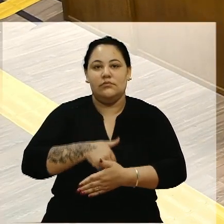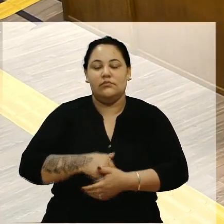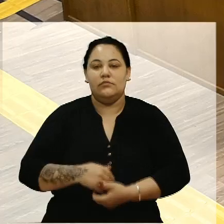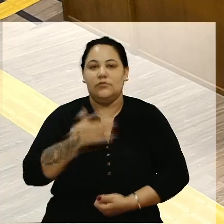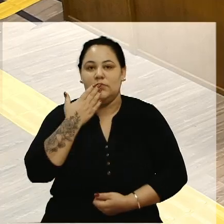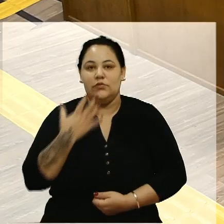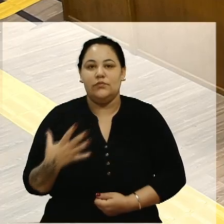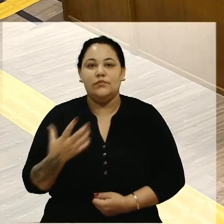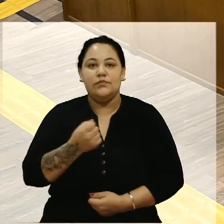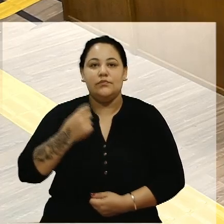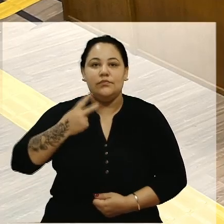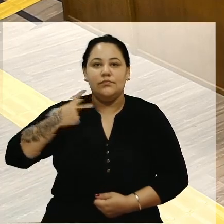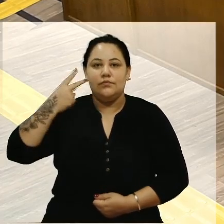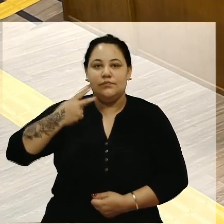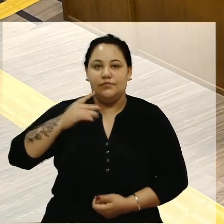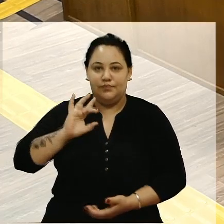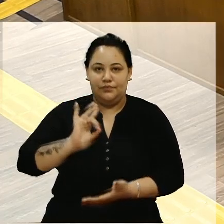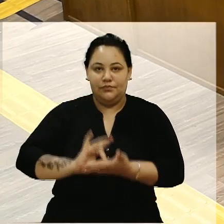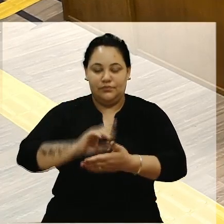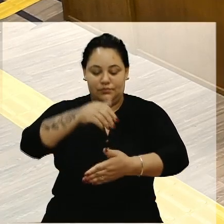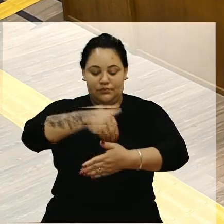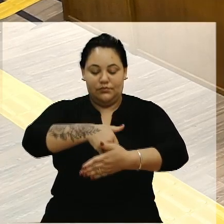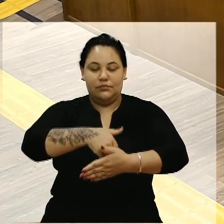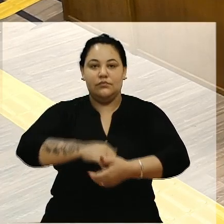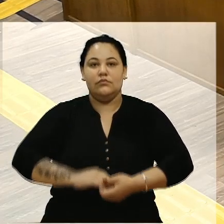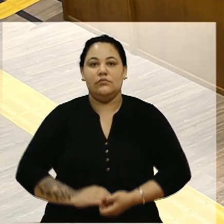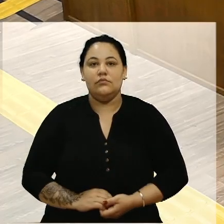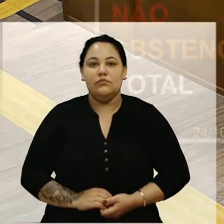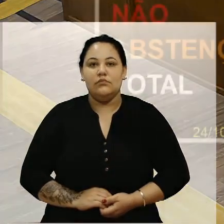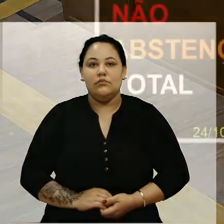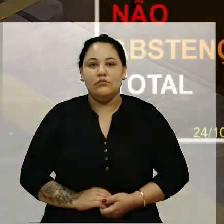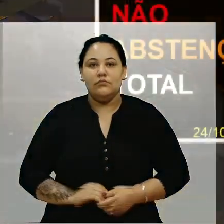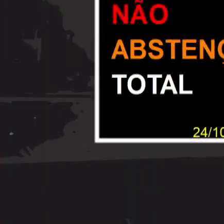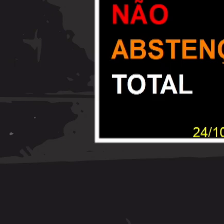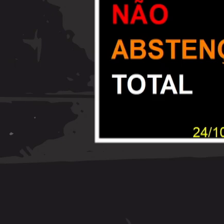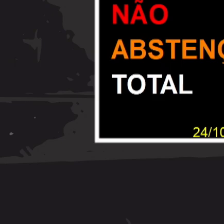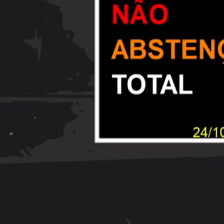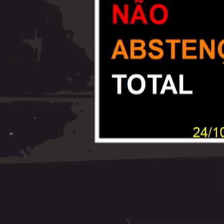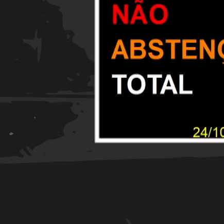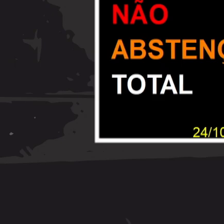Solicito aos vereadores e vereadoras que registrem seus votos.